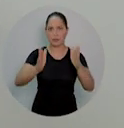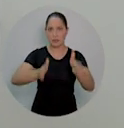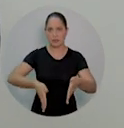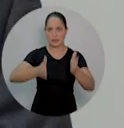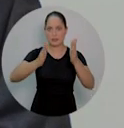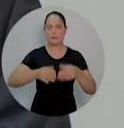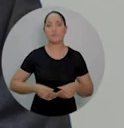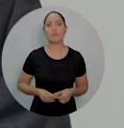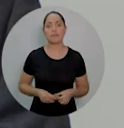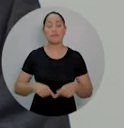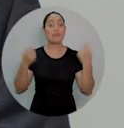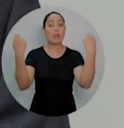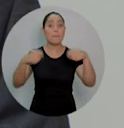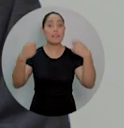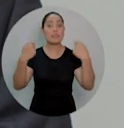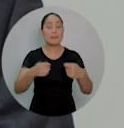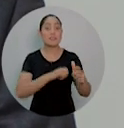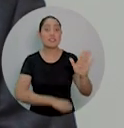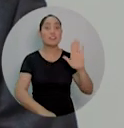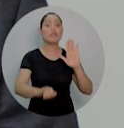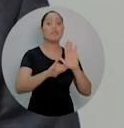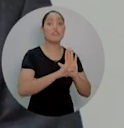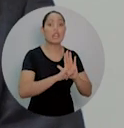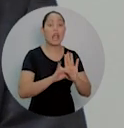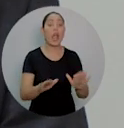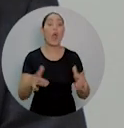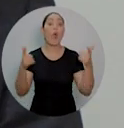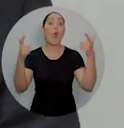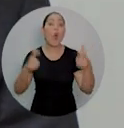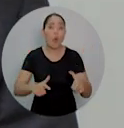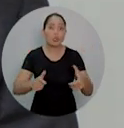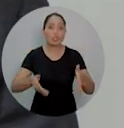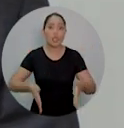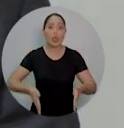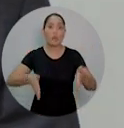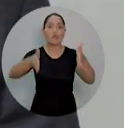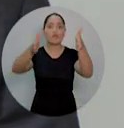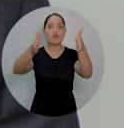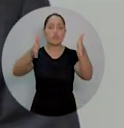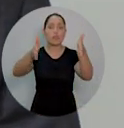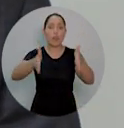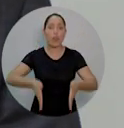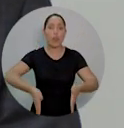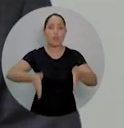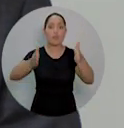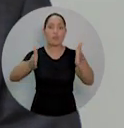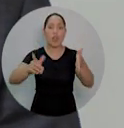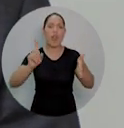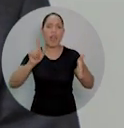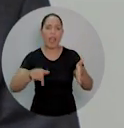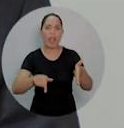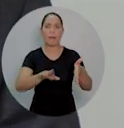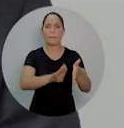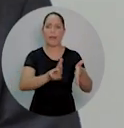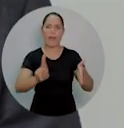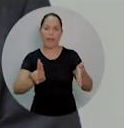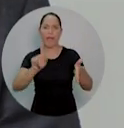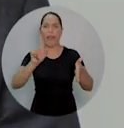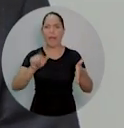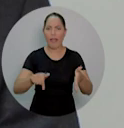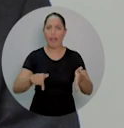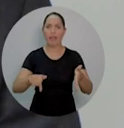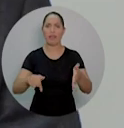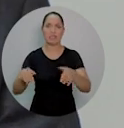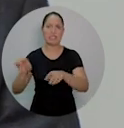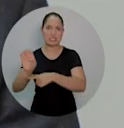das estradas. O importante é identificar em que parte da via estamos tratando o caso. Se é rodovia estadual, se é